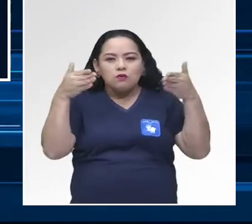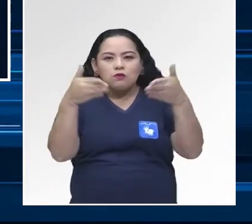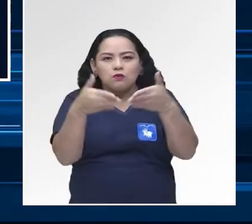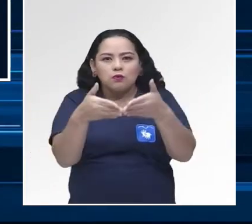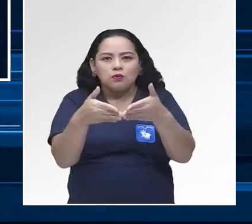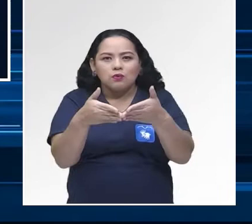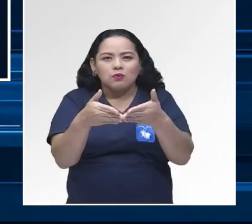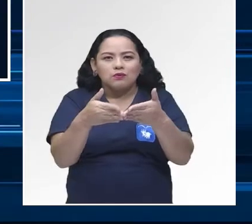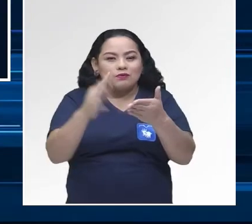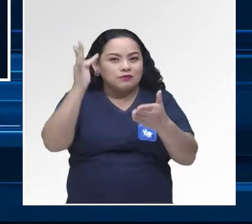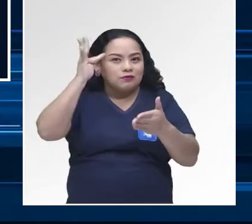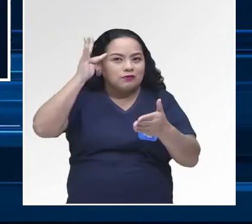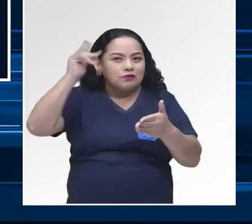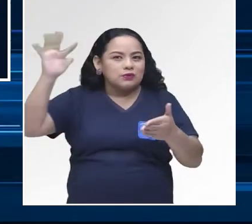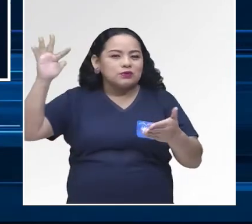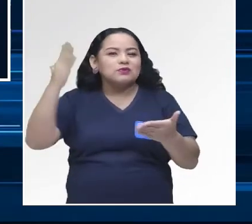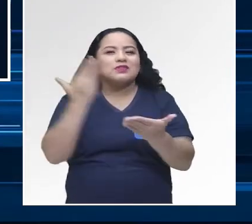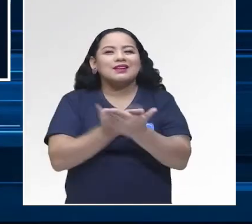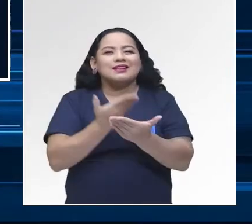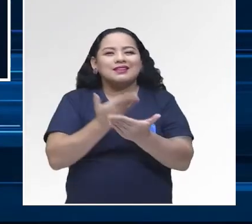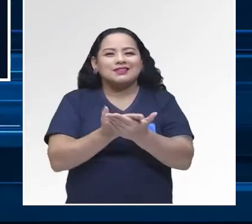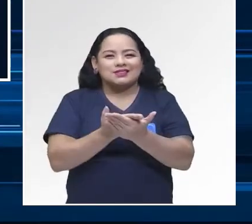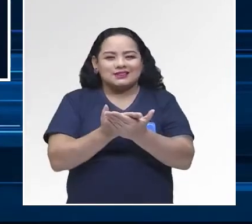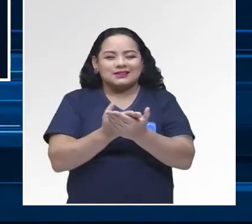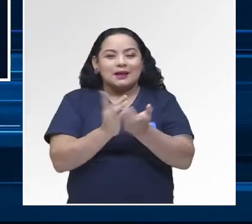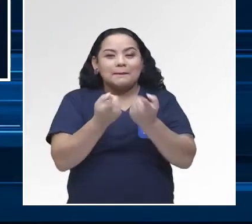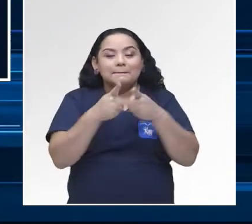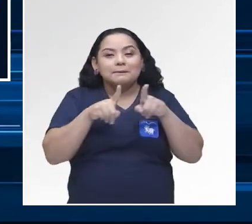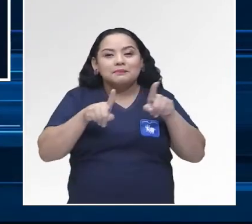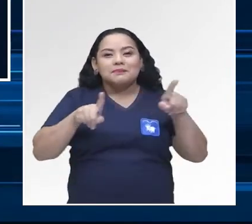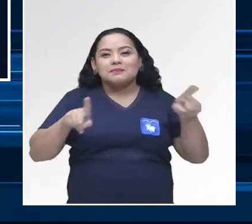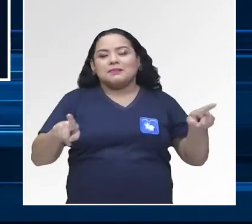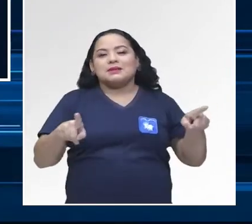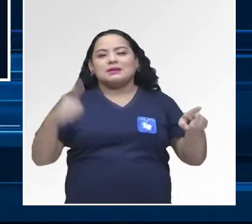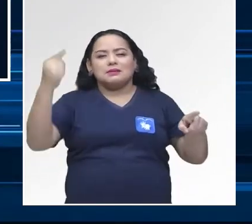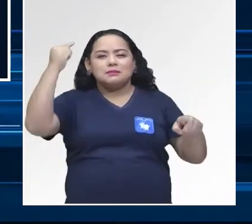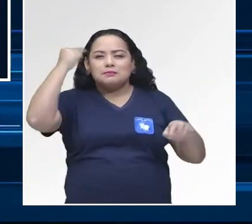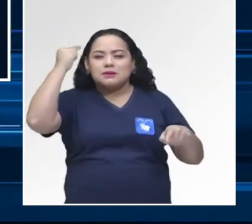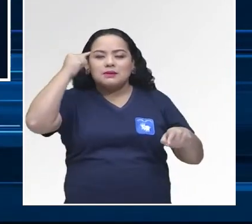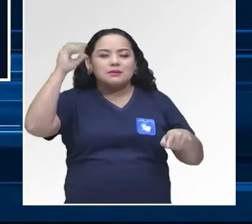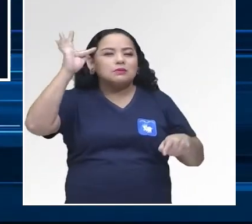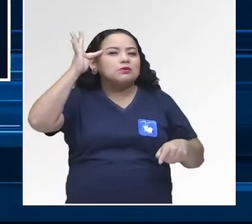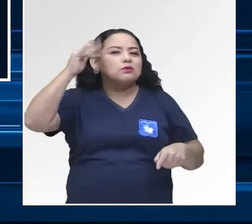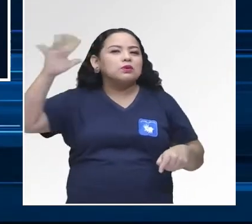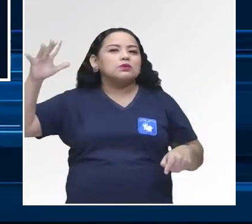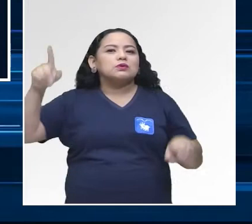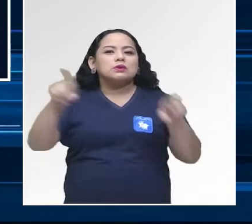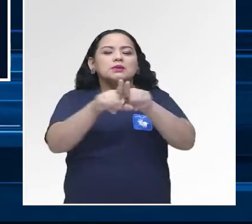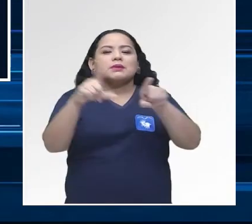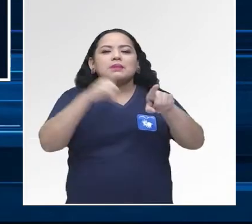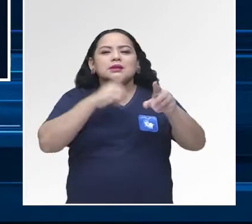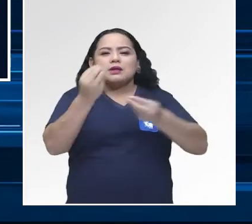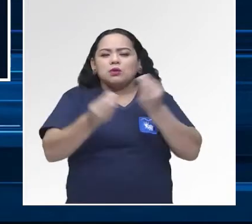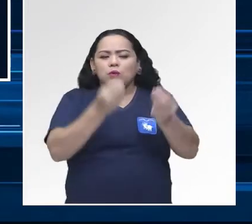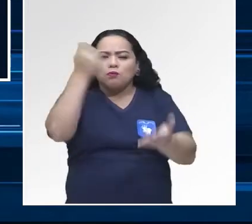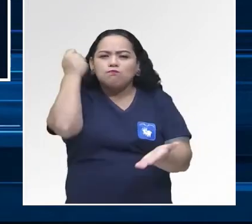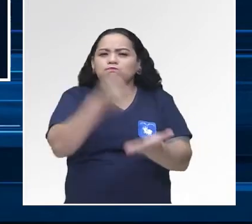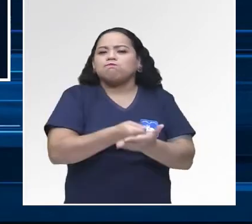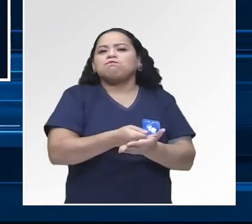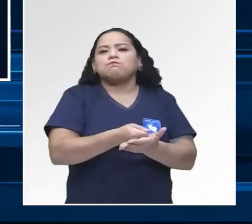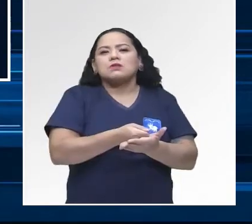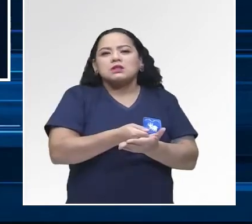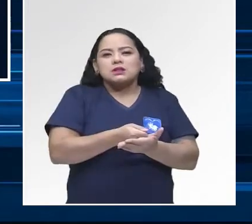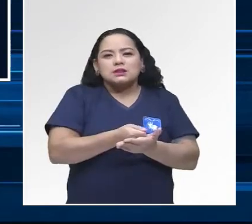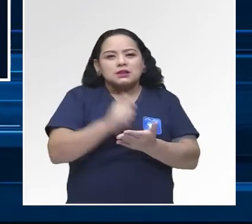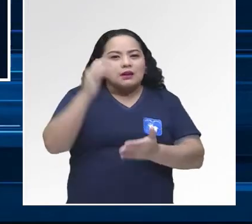aula, né? Mas o pensamento filosófico, ele também é rigoroso.